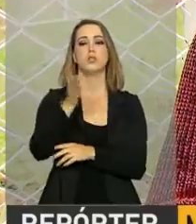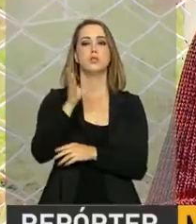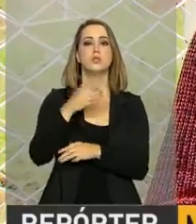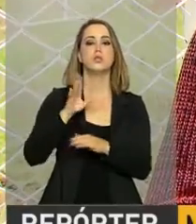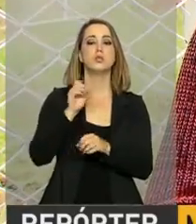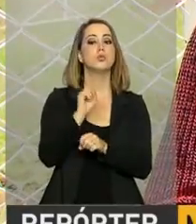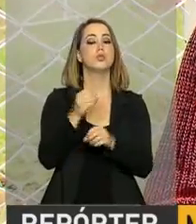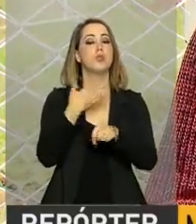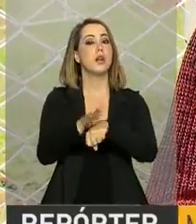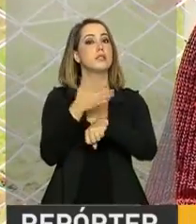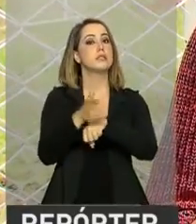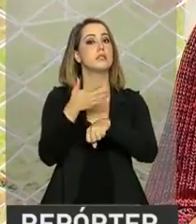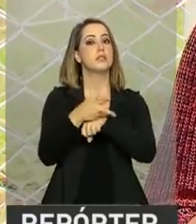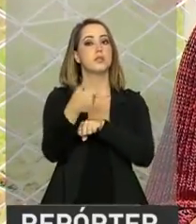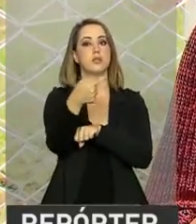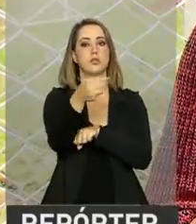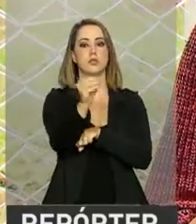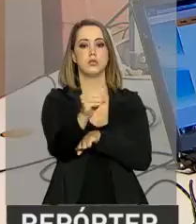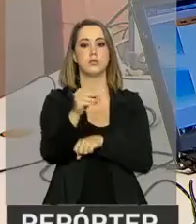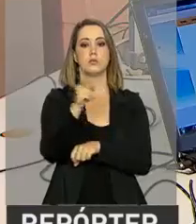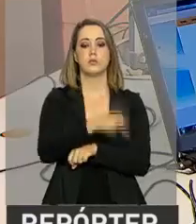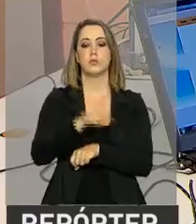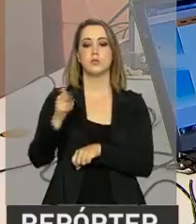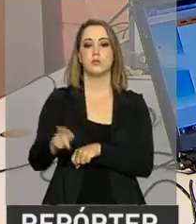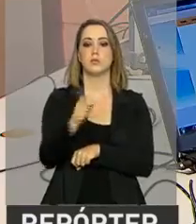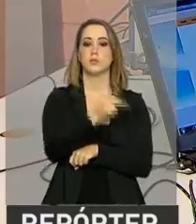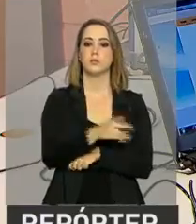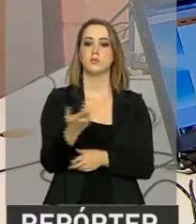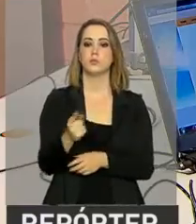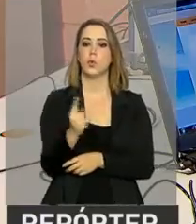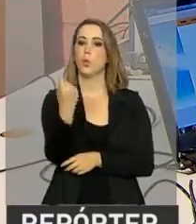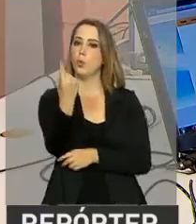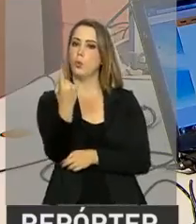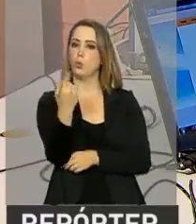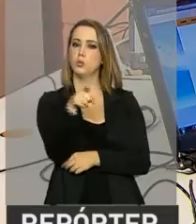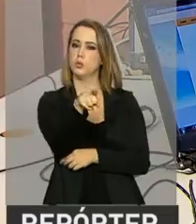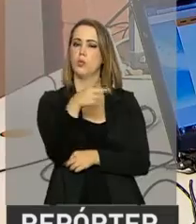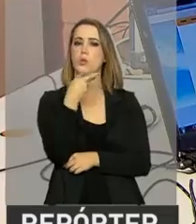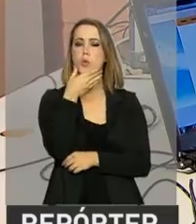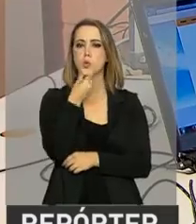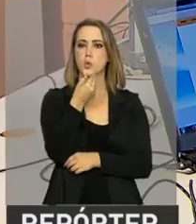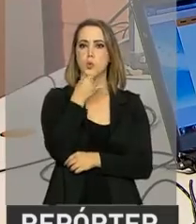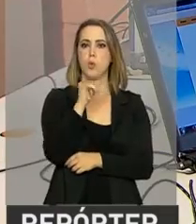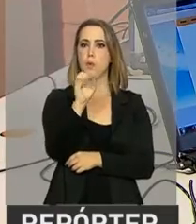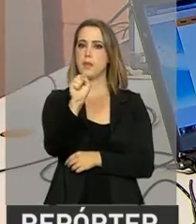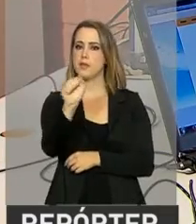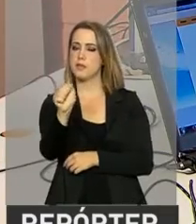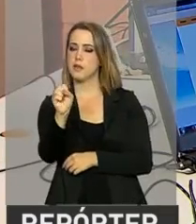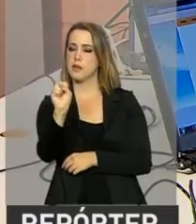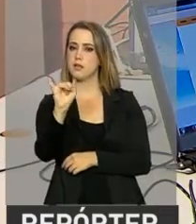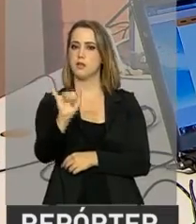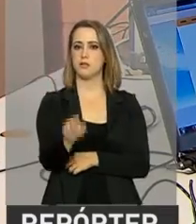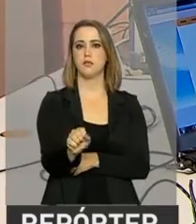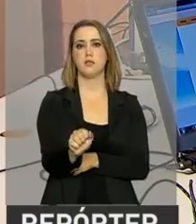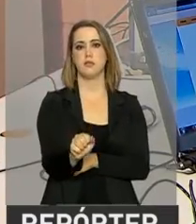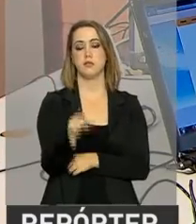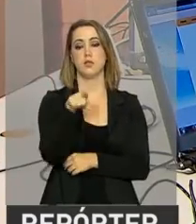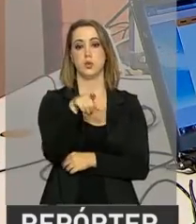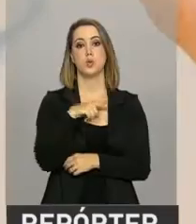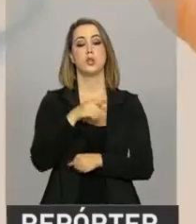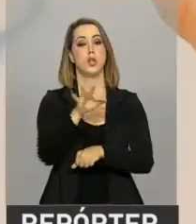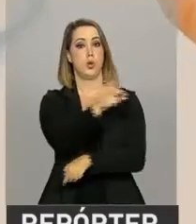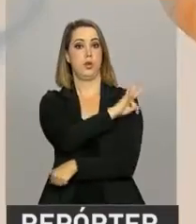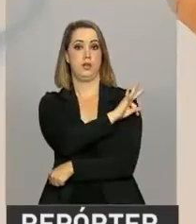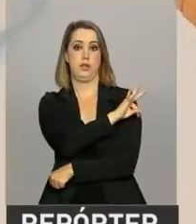capacitou cerca de 70 professores e um desses professores isaías o educador da escola técnica de brasília